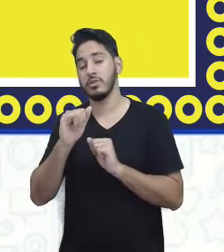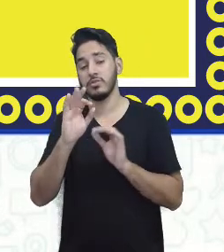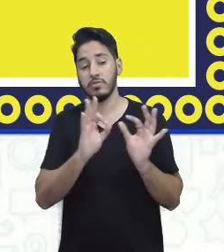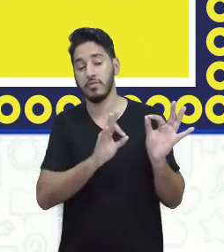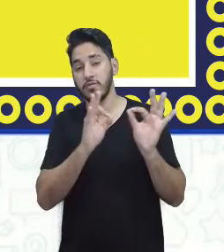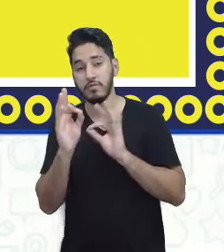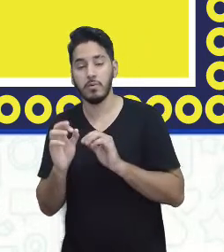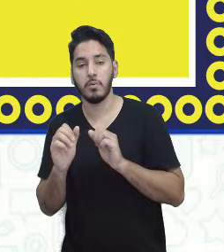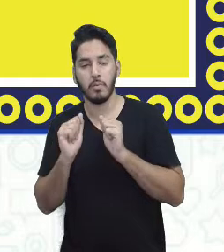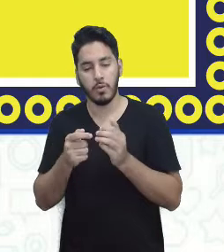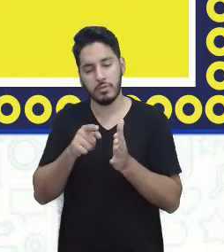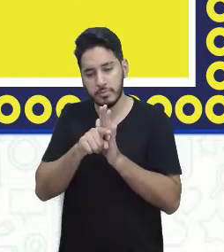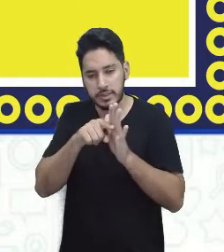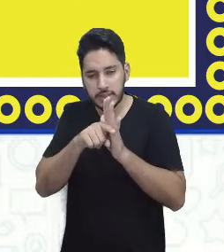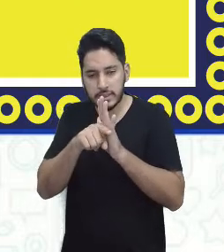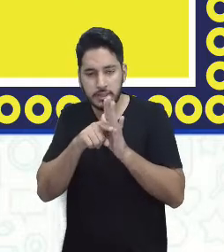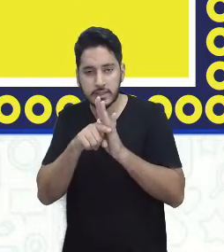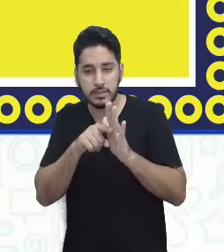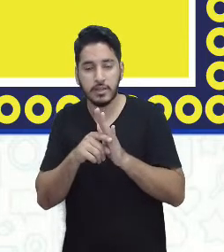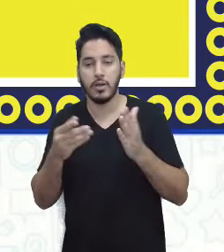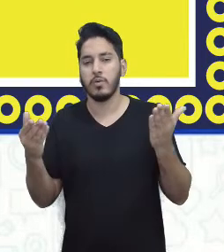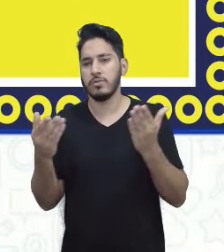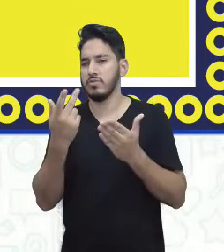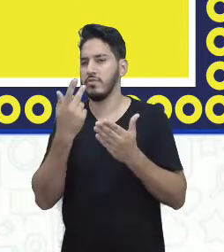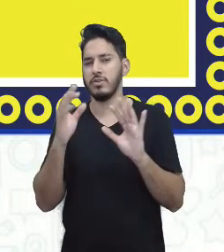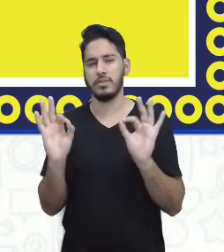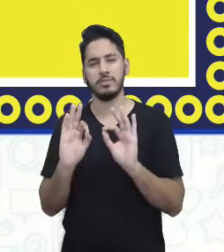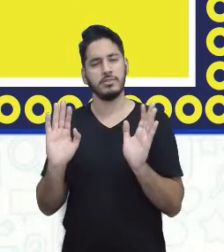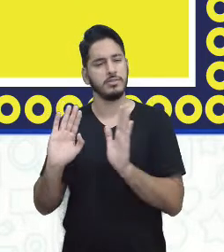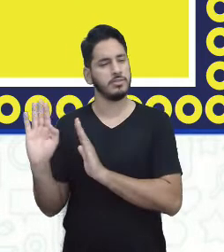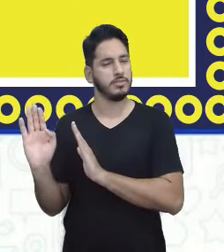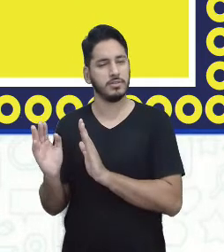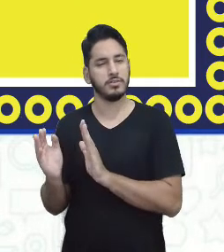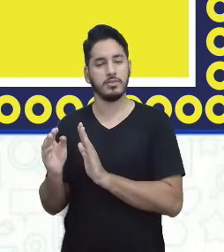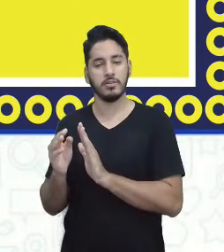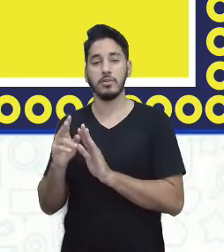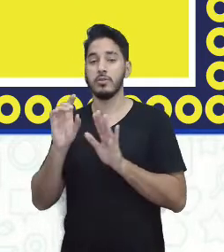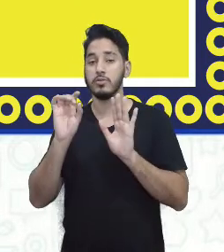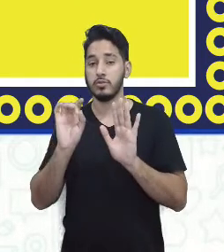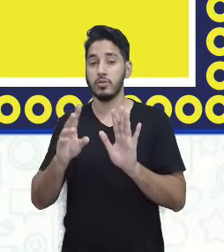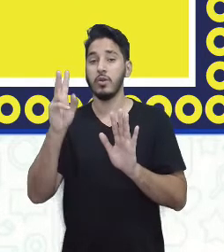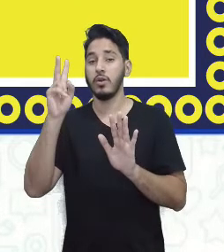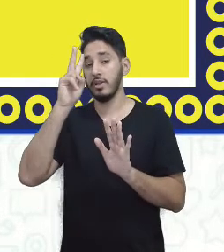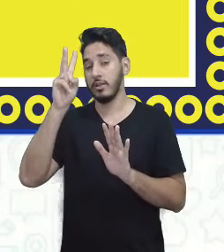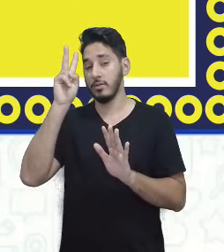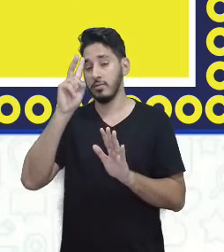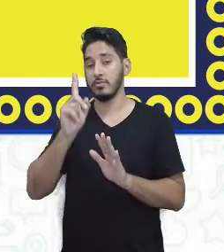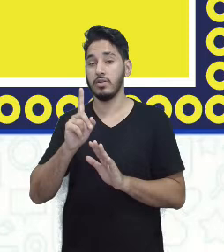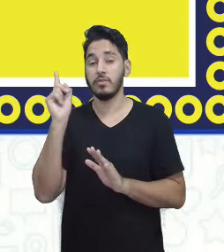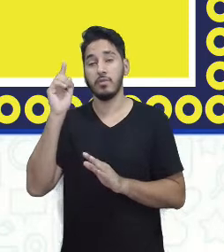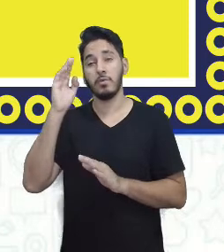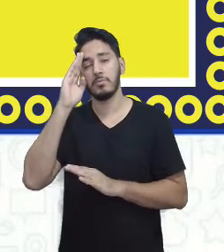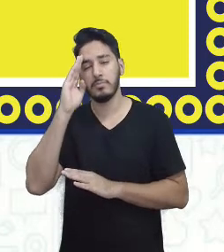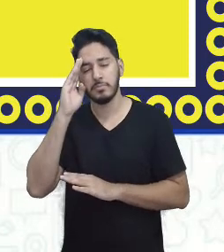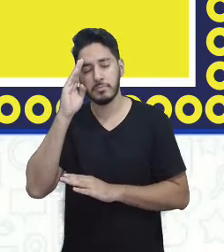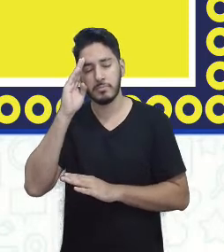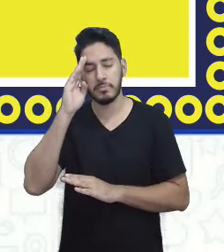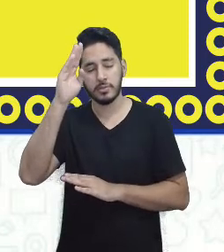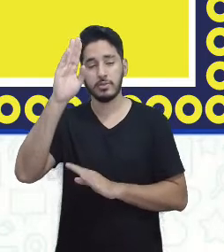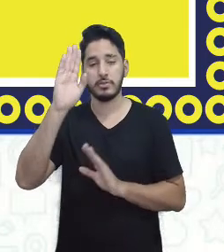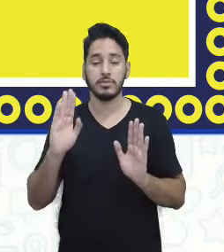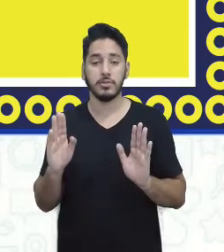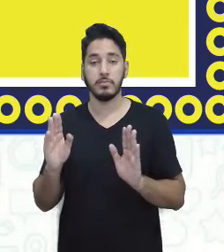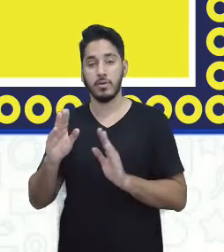viu, podem ir pesquisar, né? Hoje a gente não vai mais falar sobre isso, só lembrando. Então, ele foi o